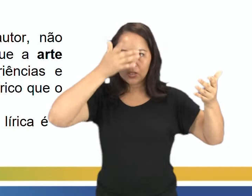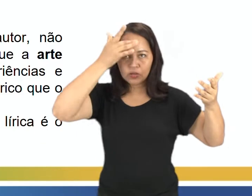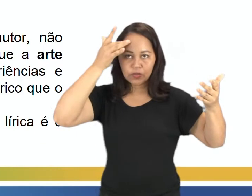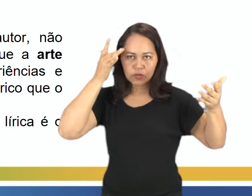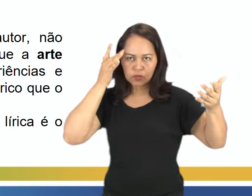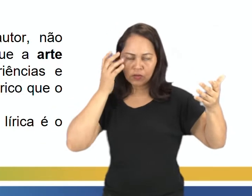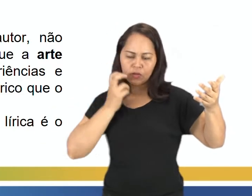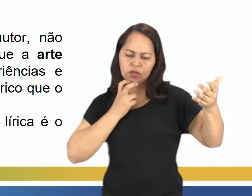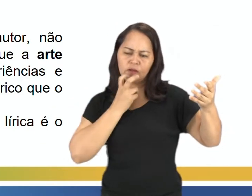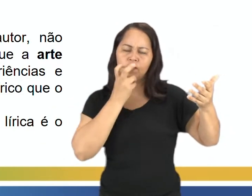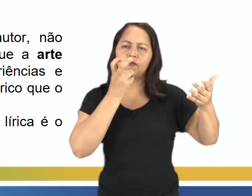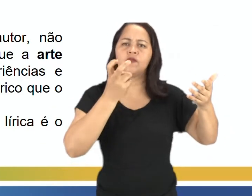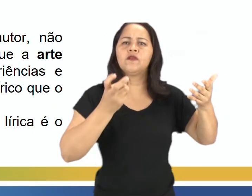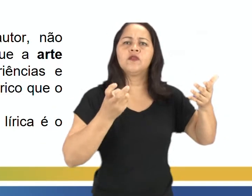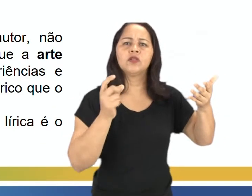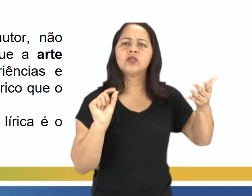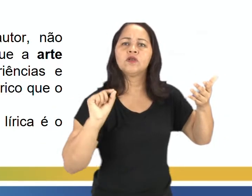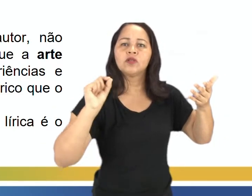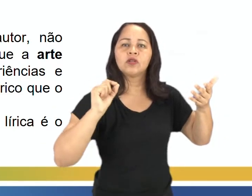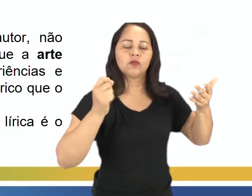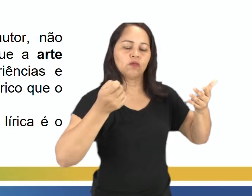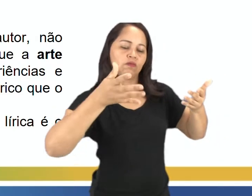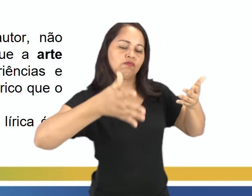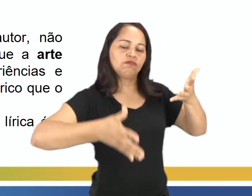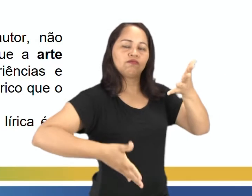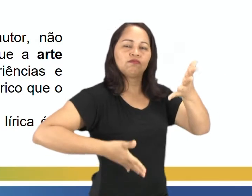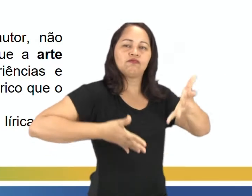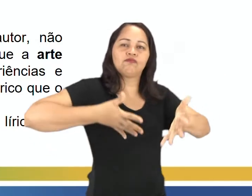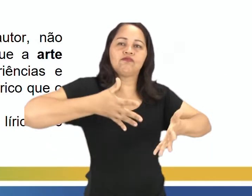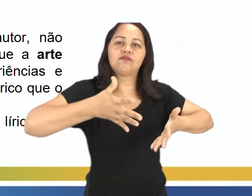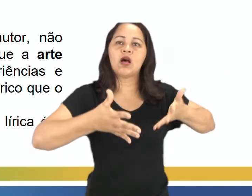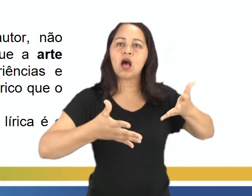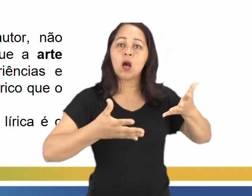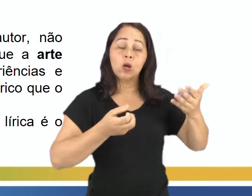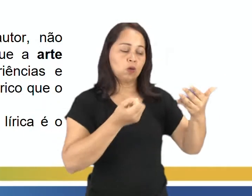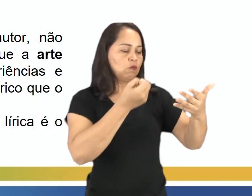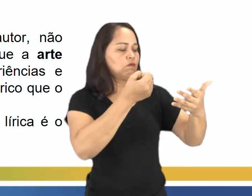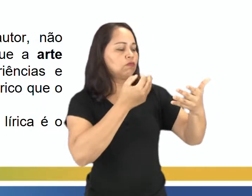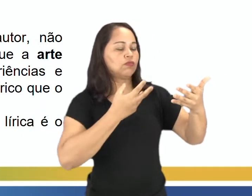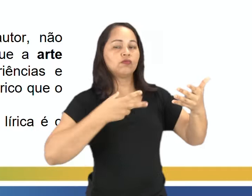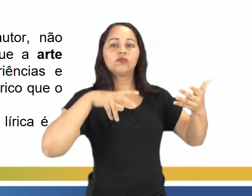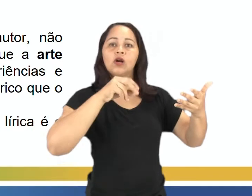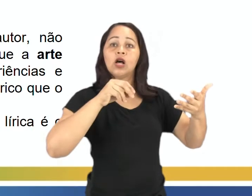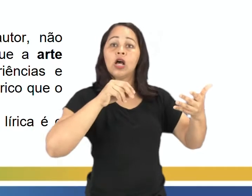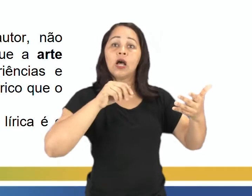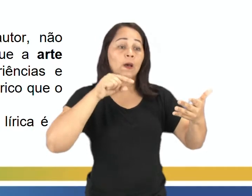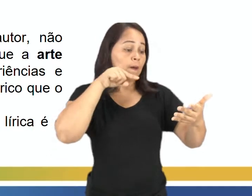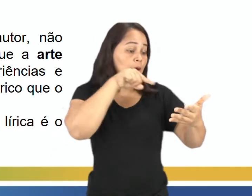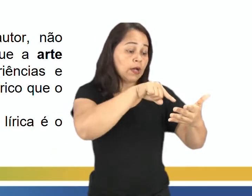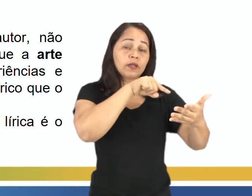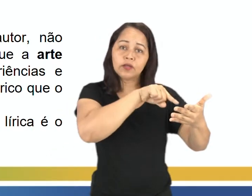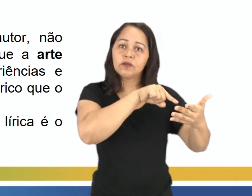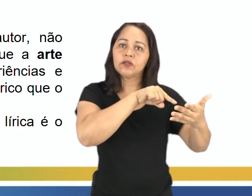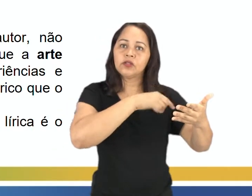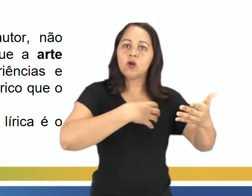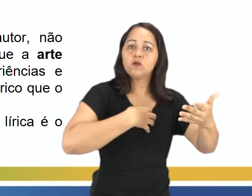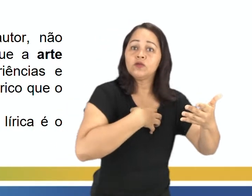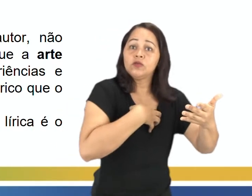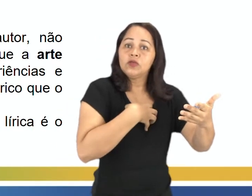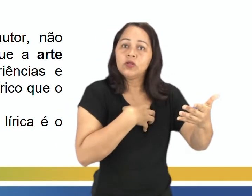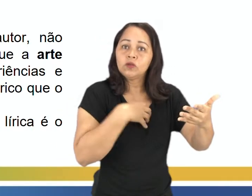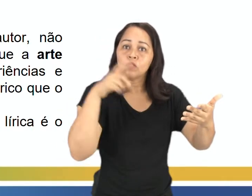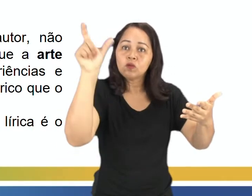essa voz, não é necessariamente o autor do texto, mas sim um eu fictício, que pode ou não ter